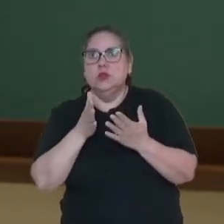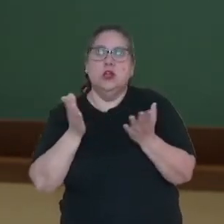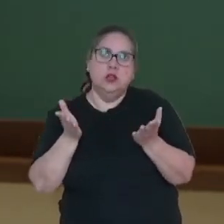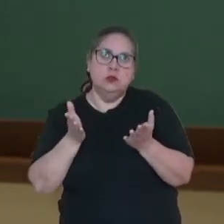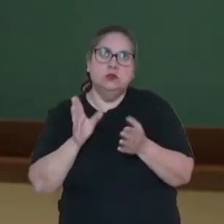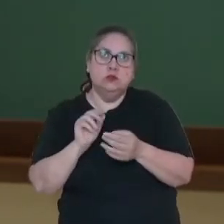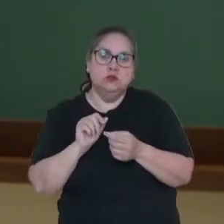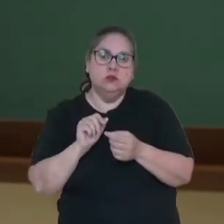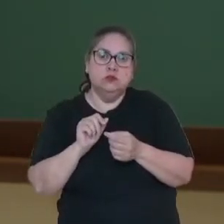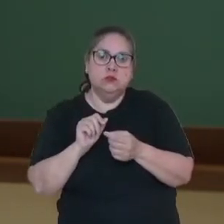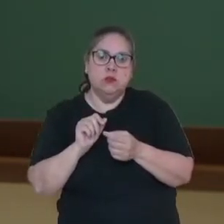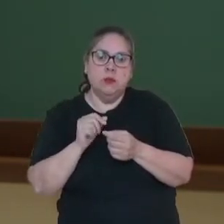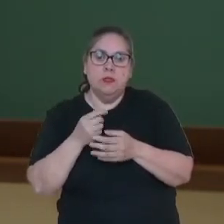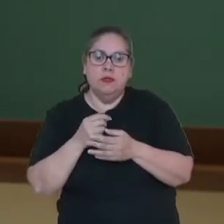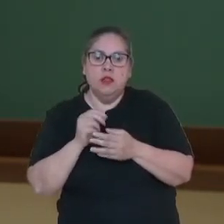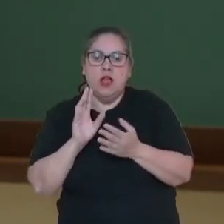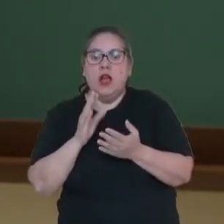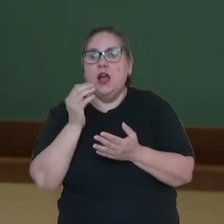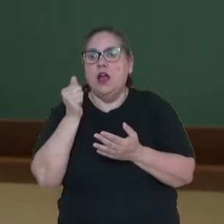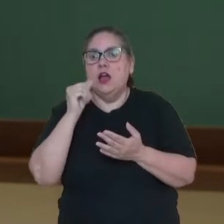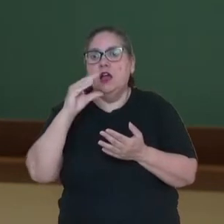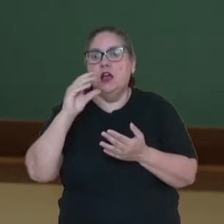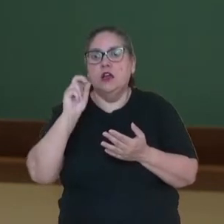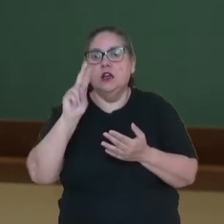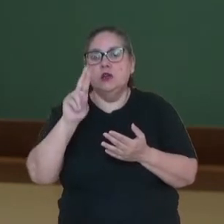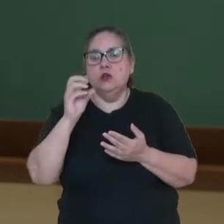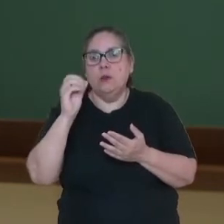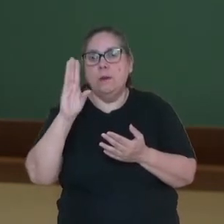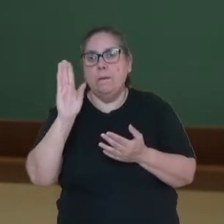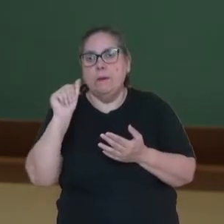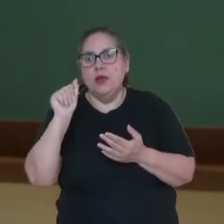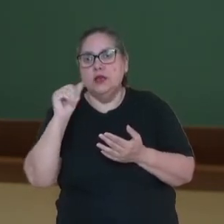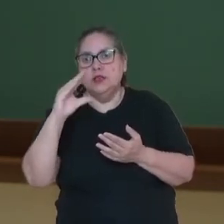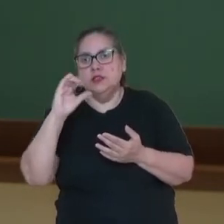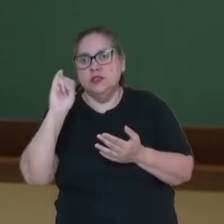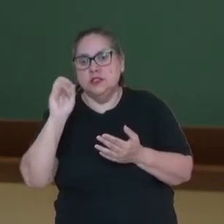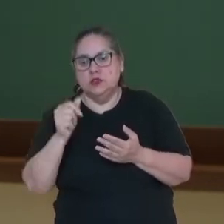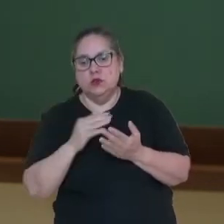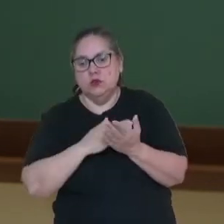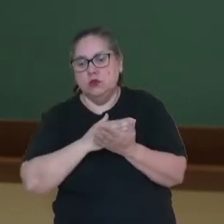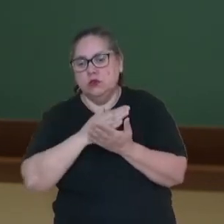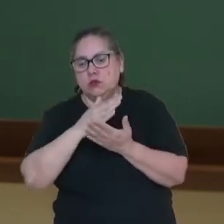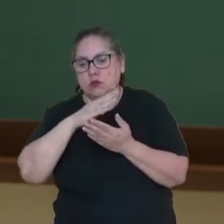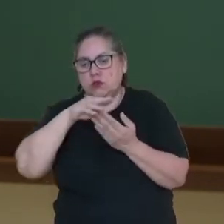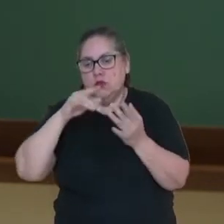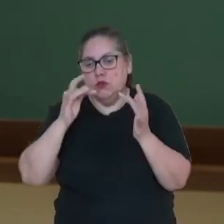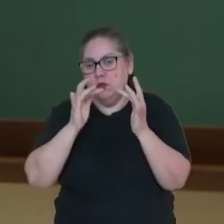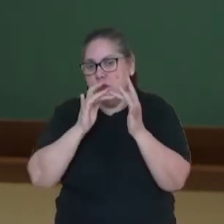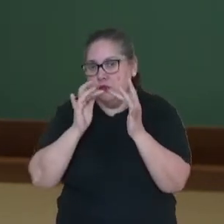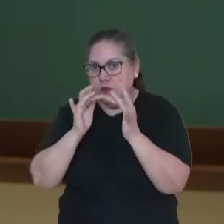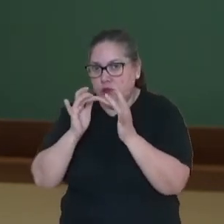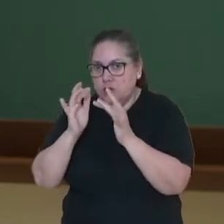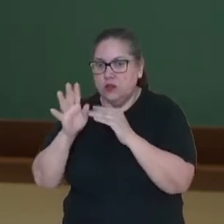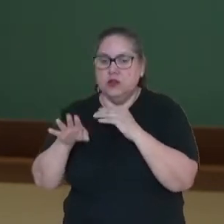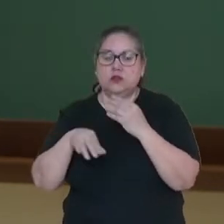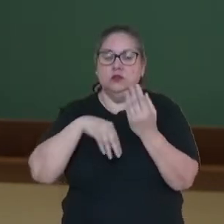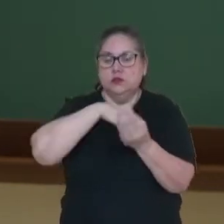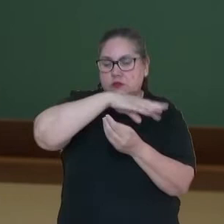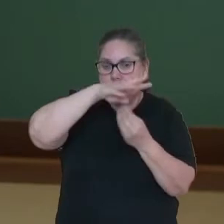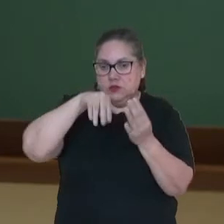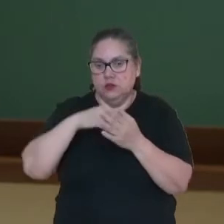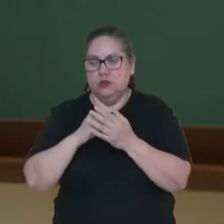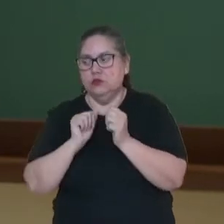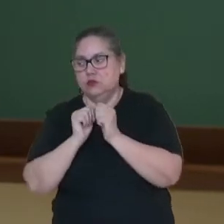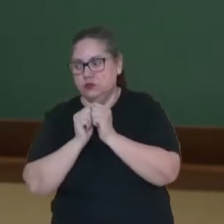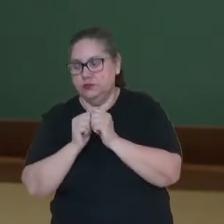isso já é uma acrobacia. Então, as acrobacias são quando eu começo a combinar esses